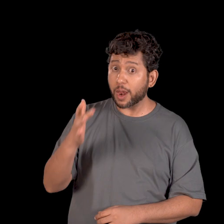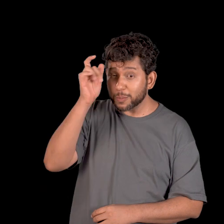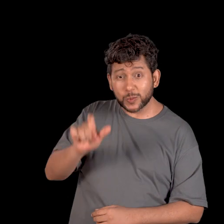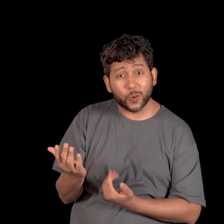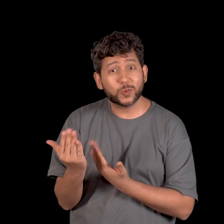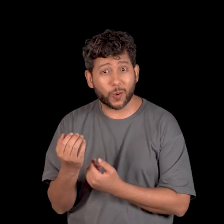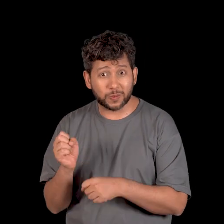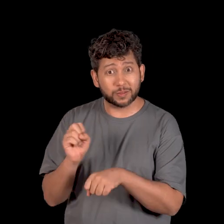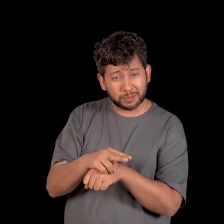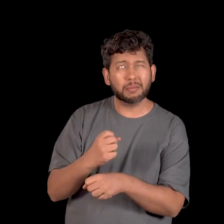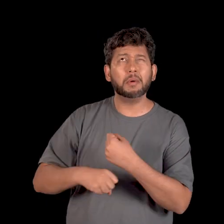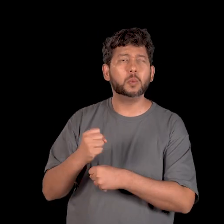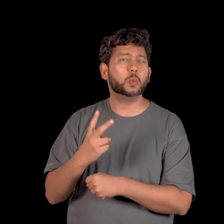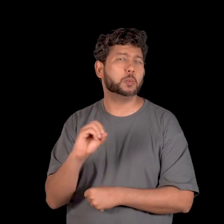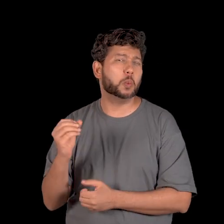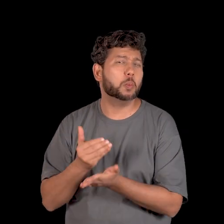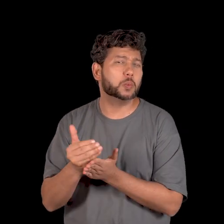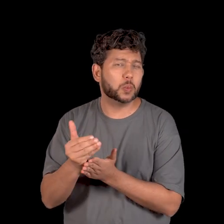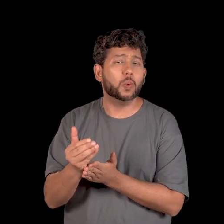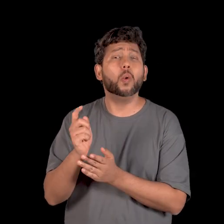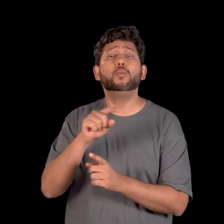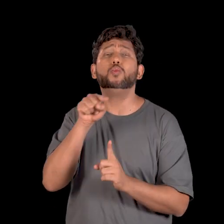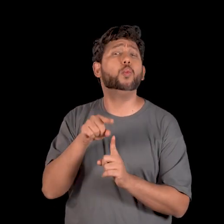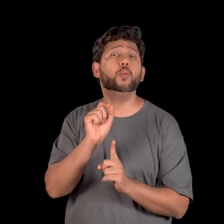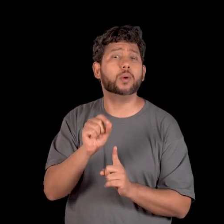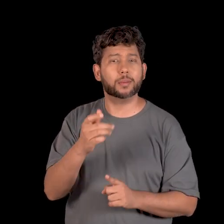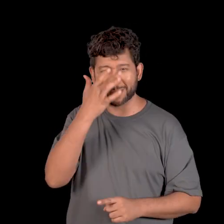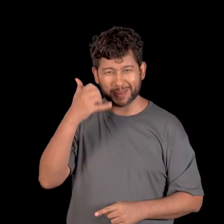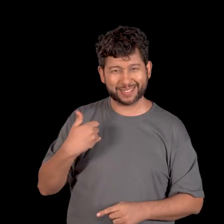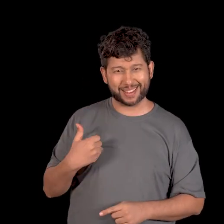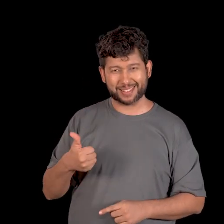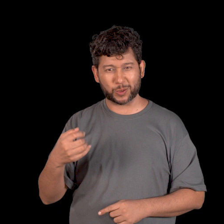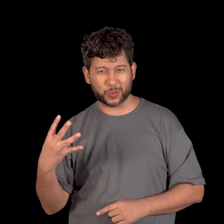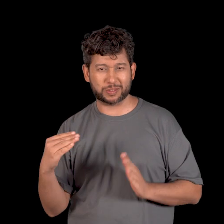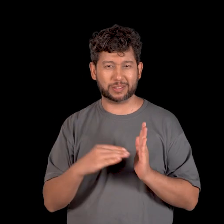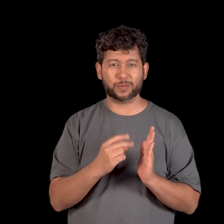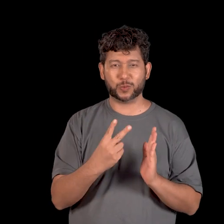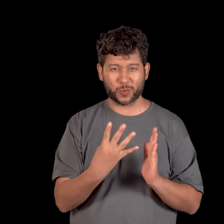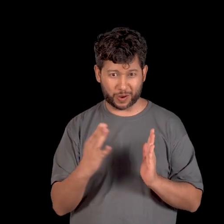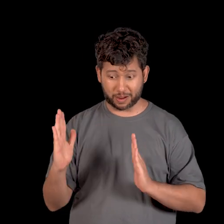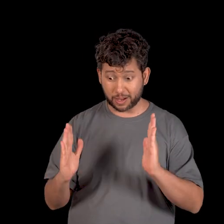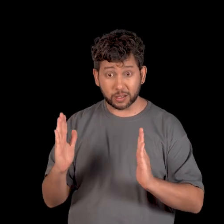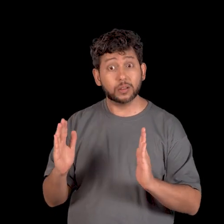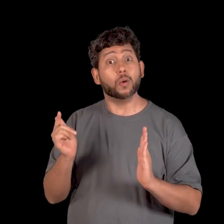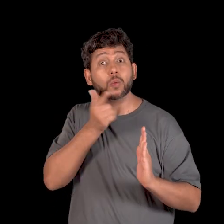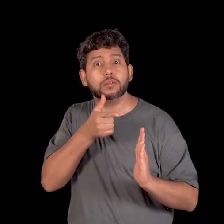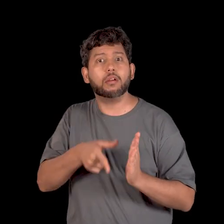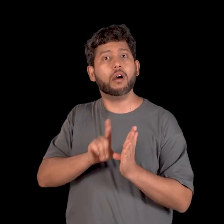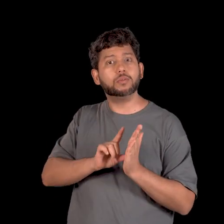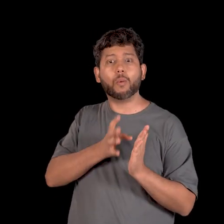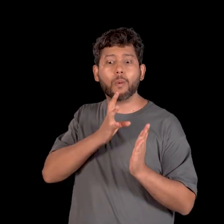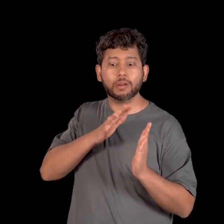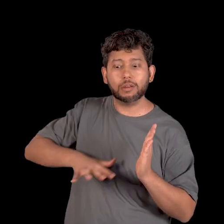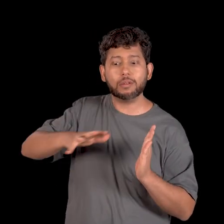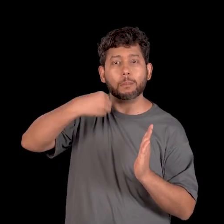Instituído pelo governo federal nos anos 2000, o programa surgiu com o objetivo de capacitar jovens de 14 a 24 anos para o mercado